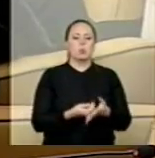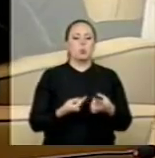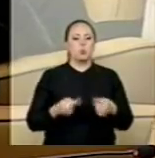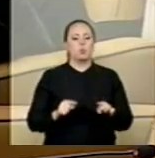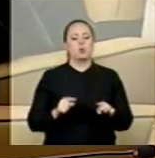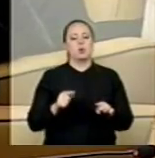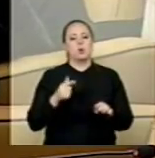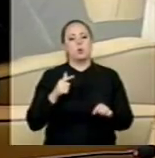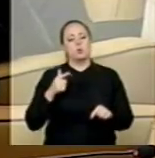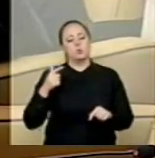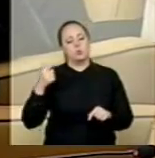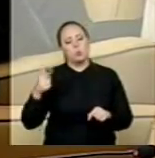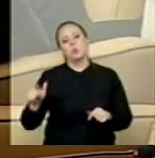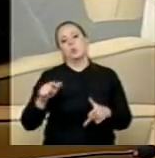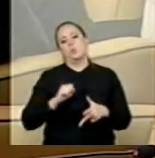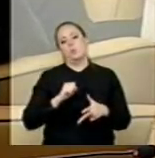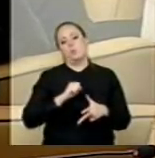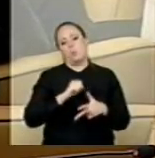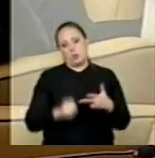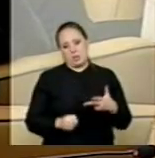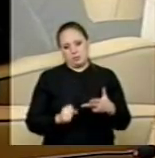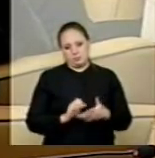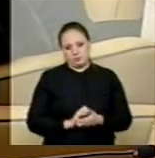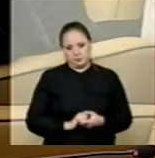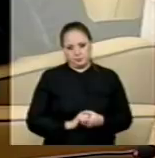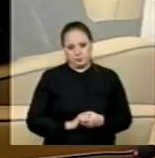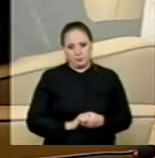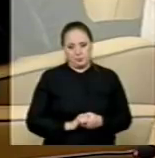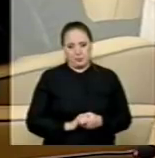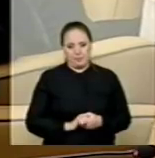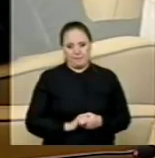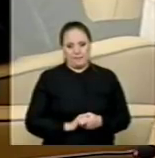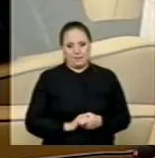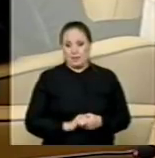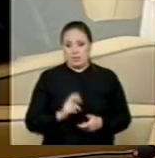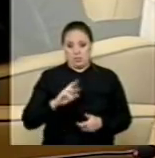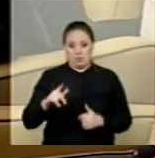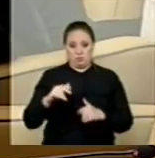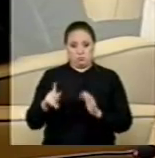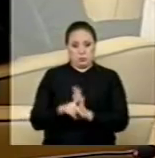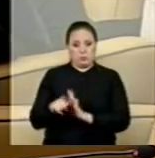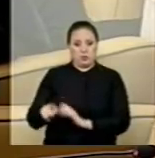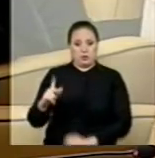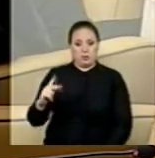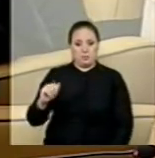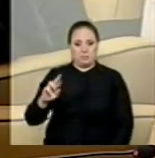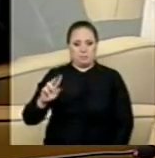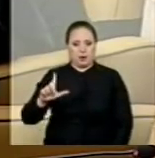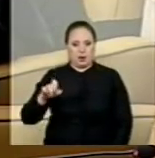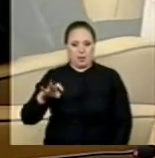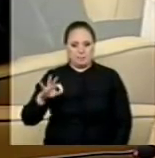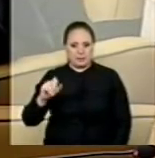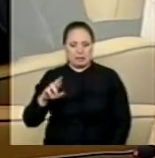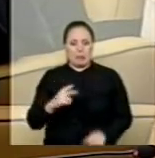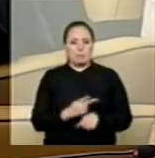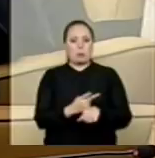de outro poder e não a de parlamentar percorrer o judiciário em busca